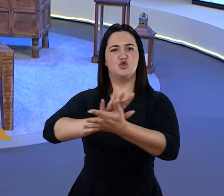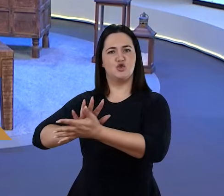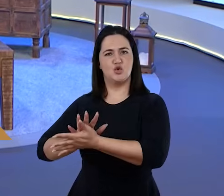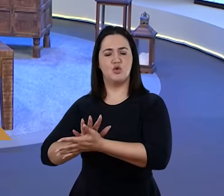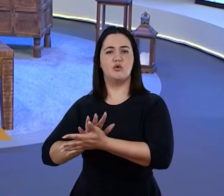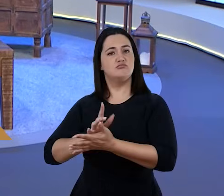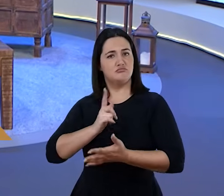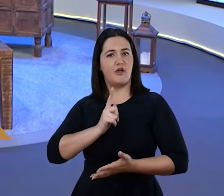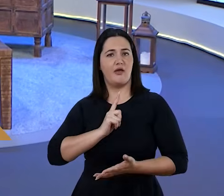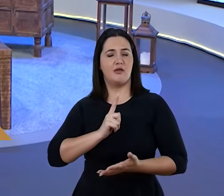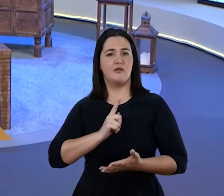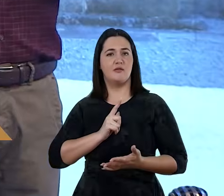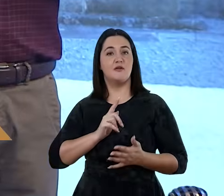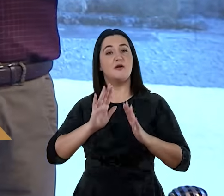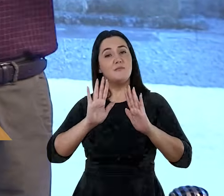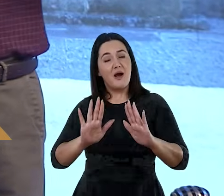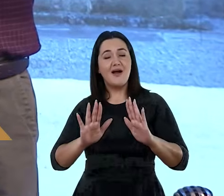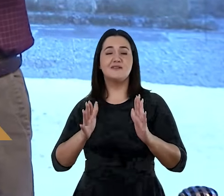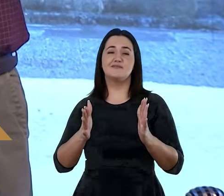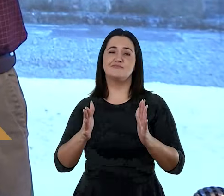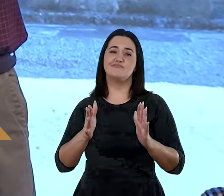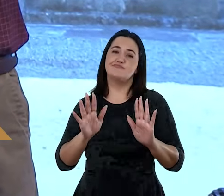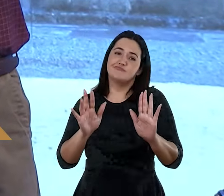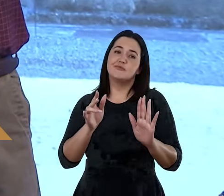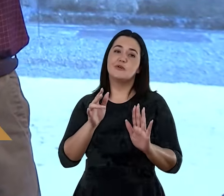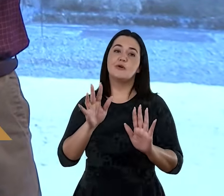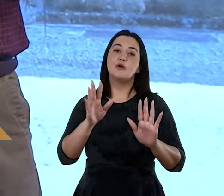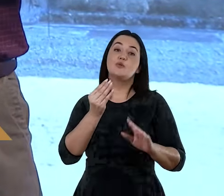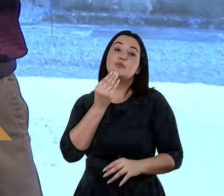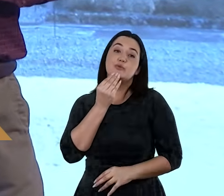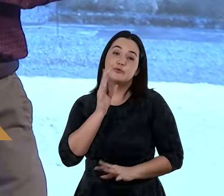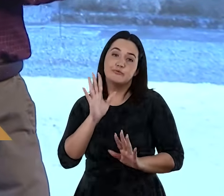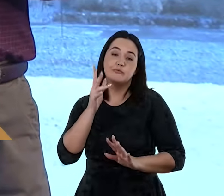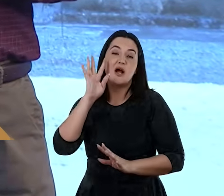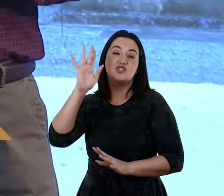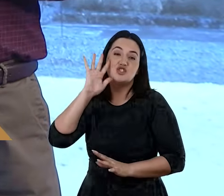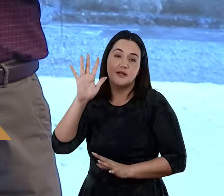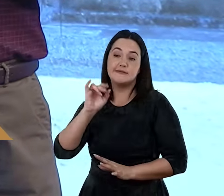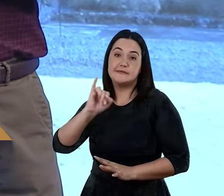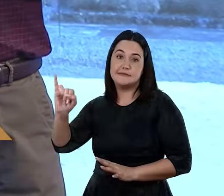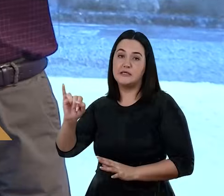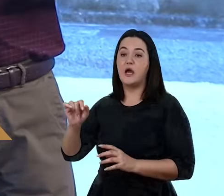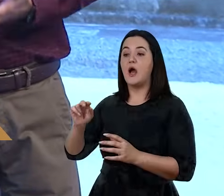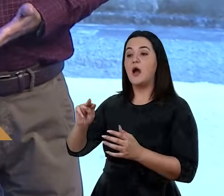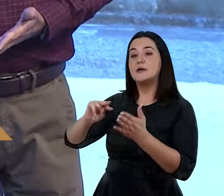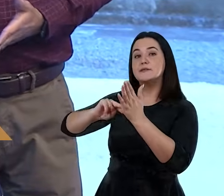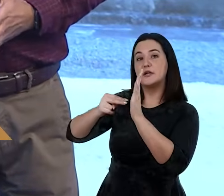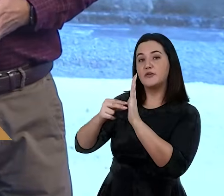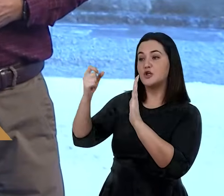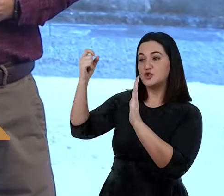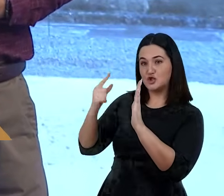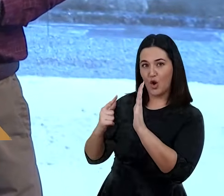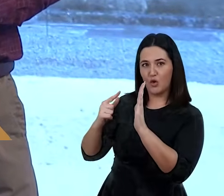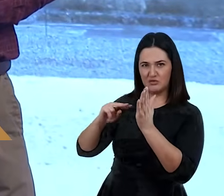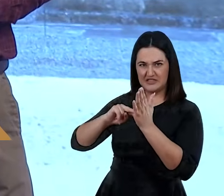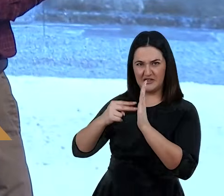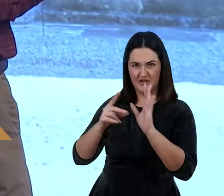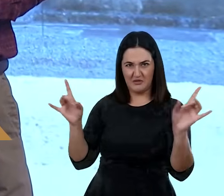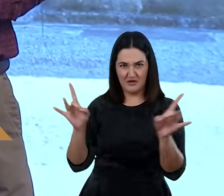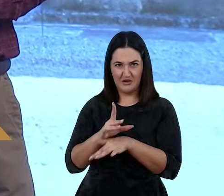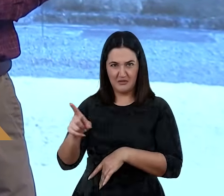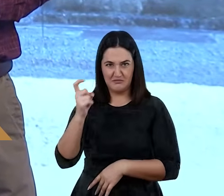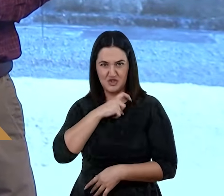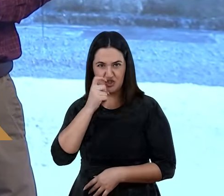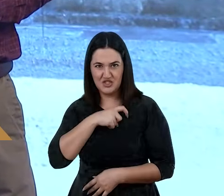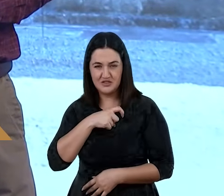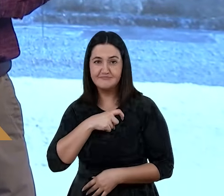aqui no programa. Mas ainda que o nome do herói bíblico de fato se refira ao sol, isto não significa muita